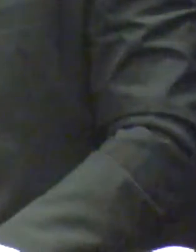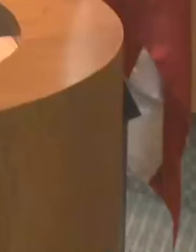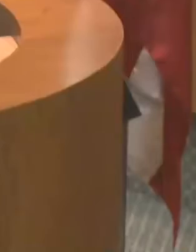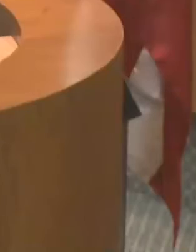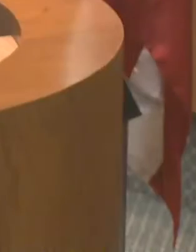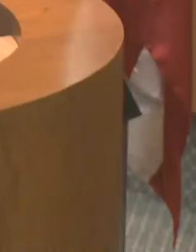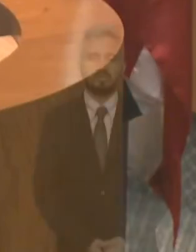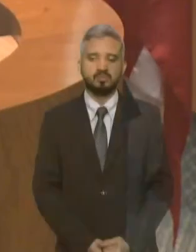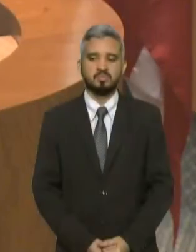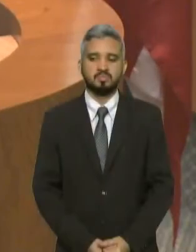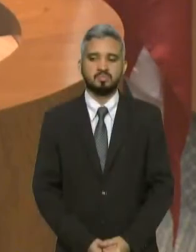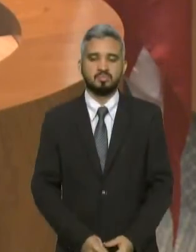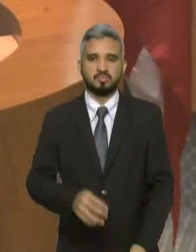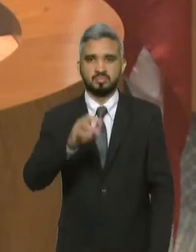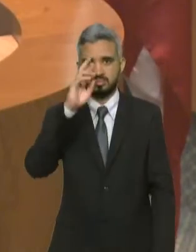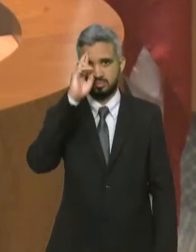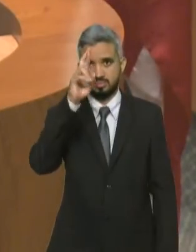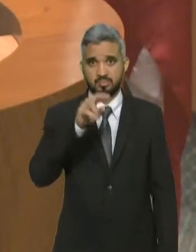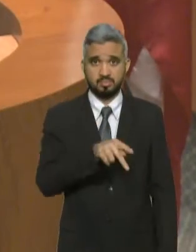Presidente